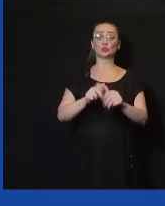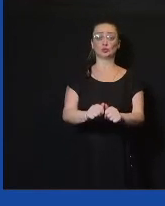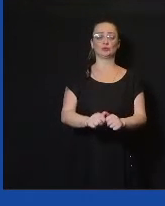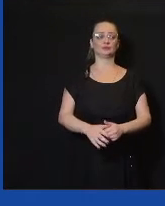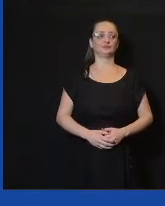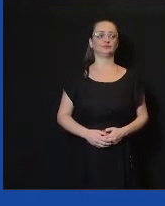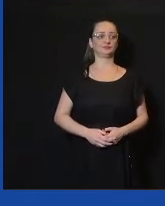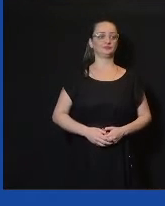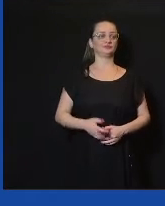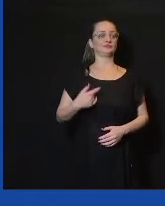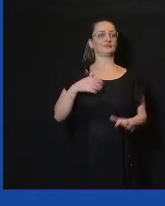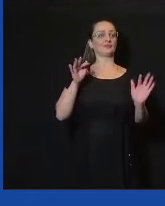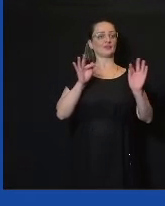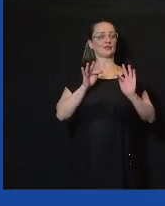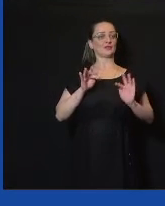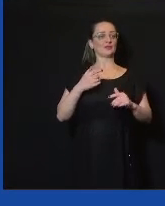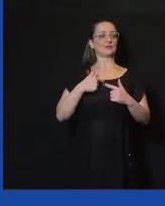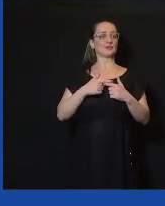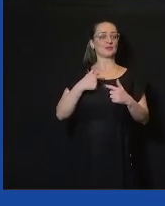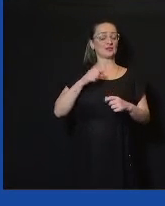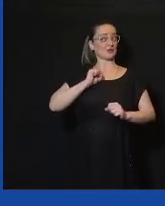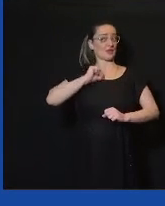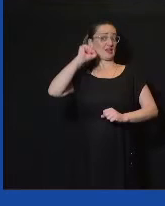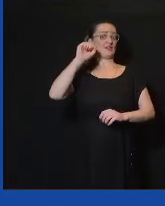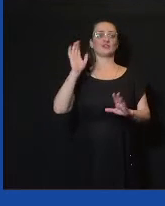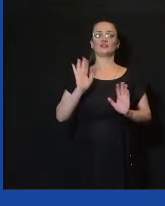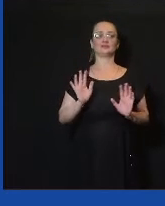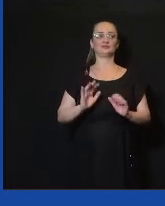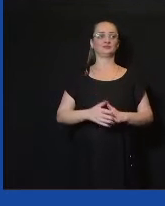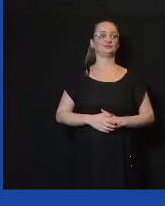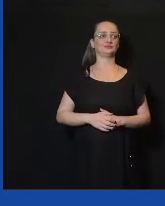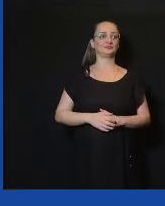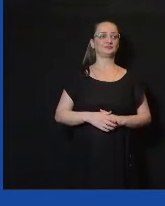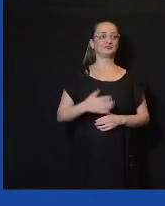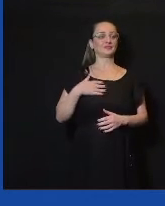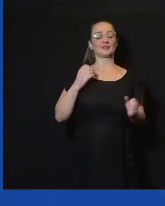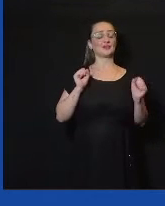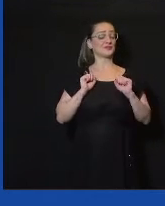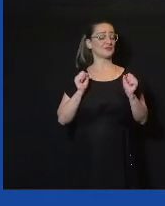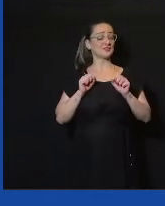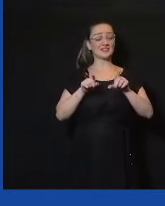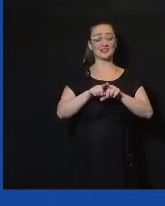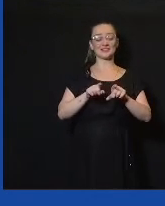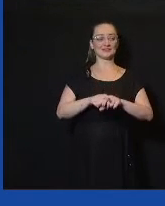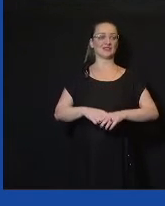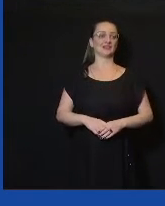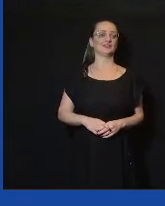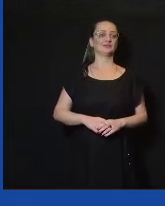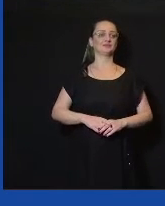Eu estou feliz agora porque eu estava achando que eu estava radical demais. Eu tô adorando aqui.